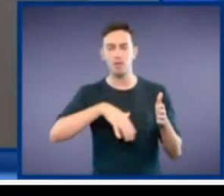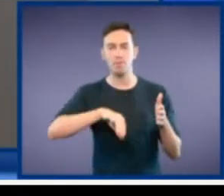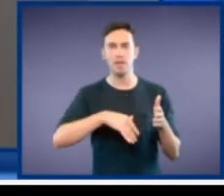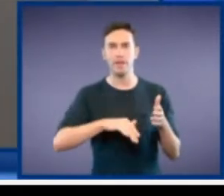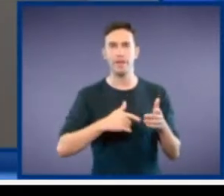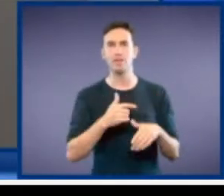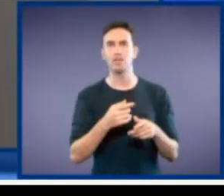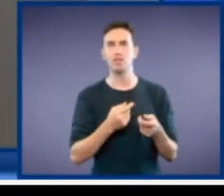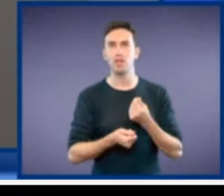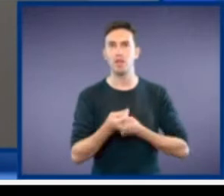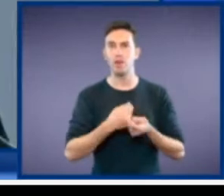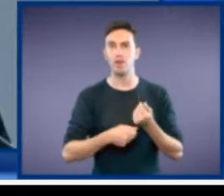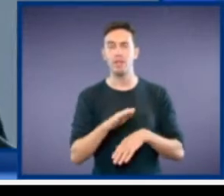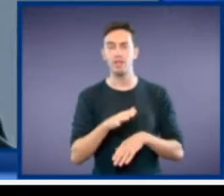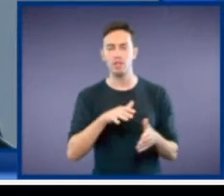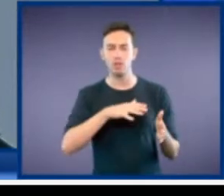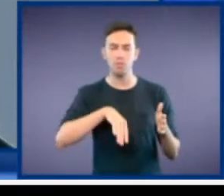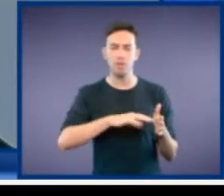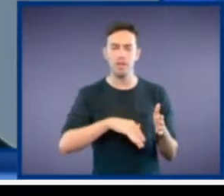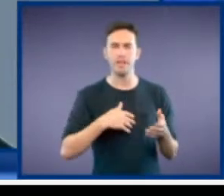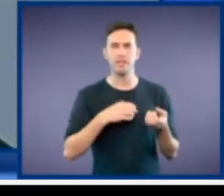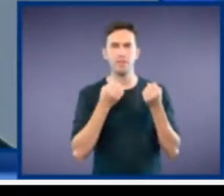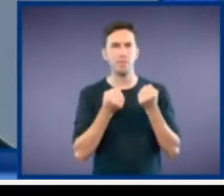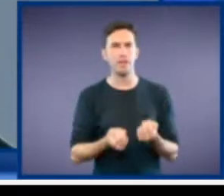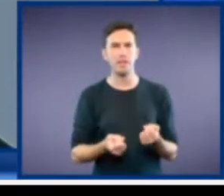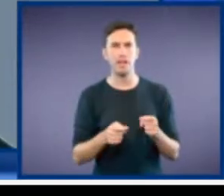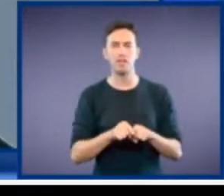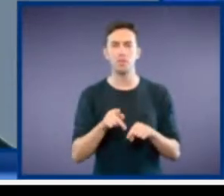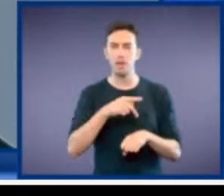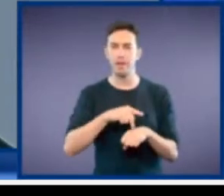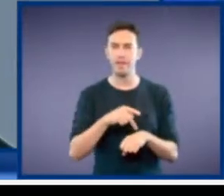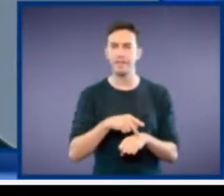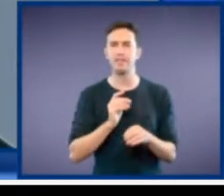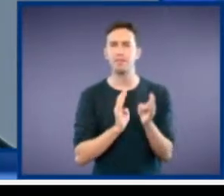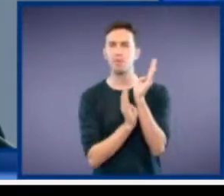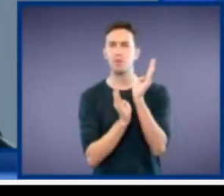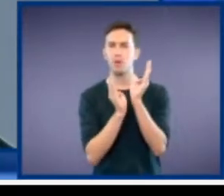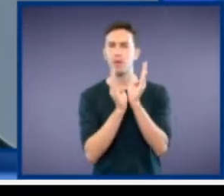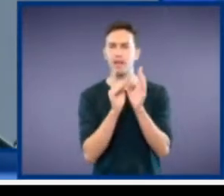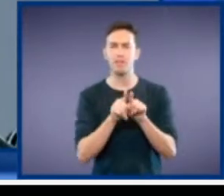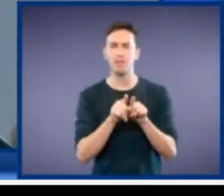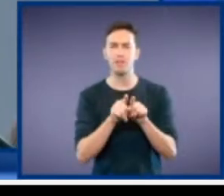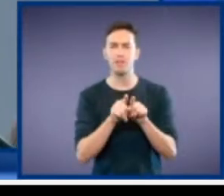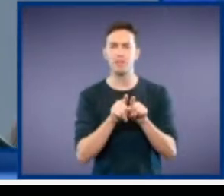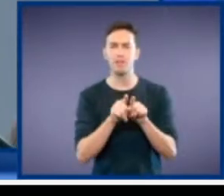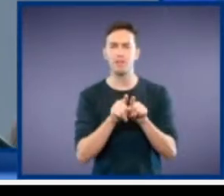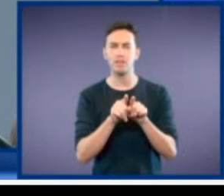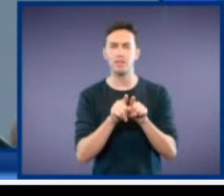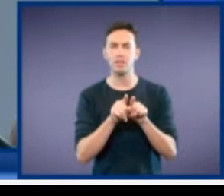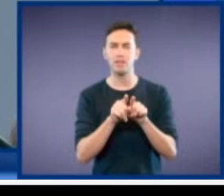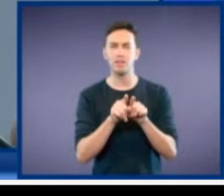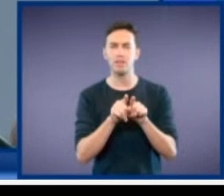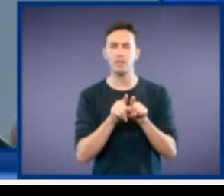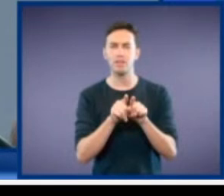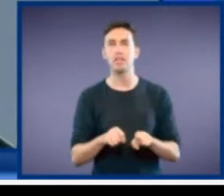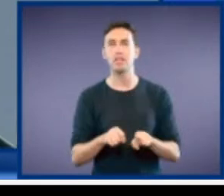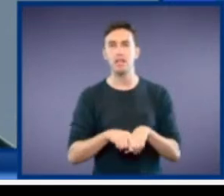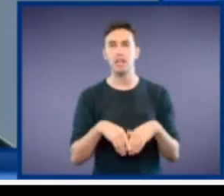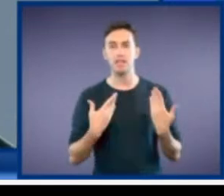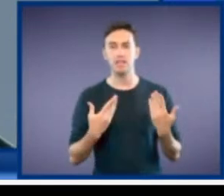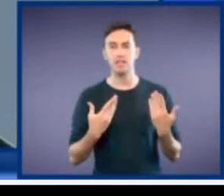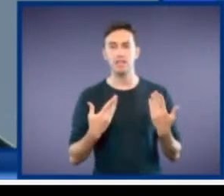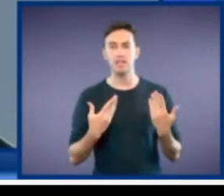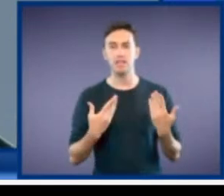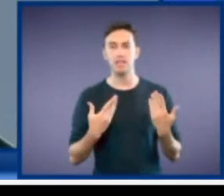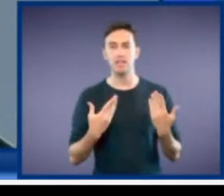ambiente de negócios muito pesado no país, muito regulado, muito burocratizado. É difícil fazer investimento, guerreiros fazem investimento